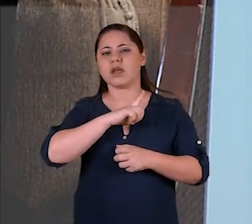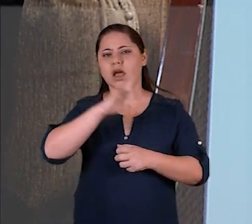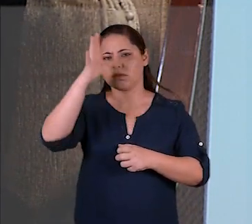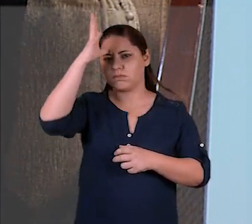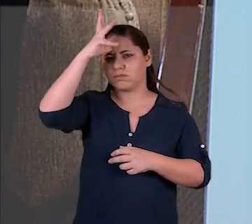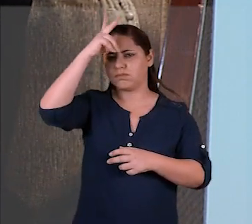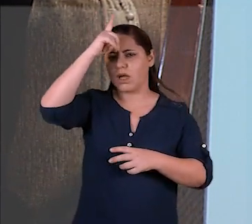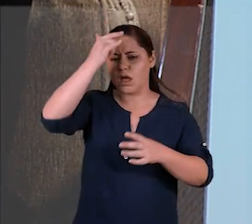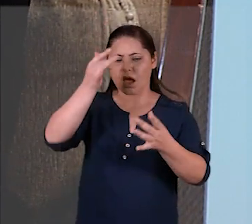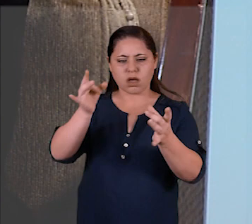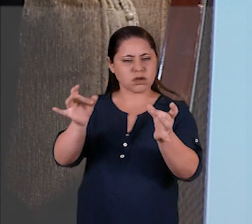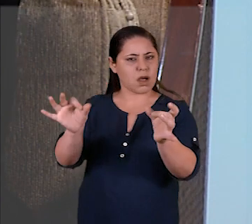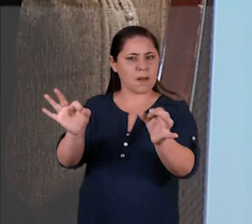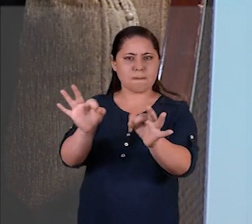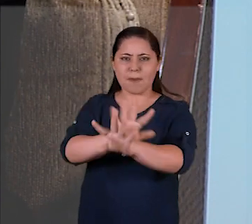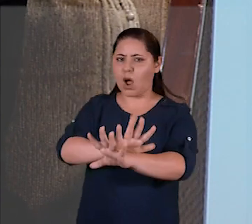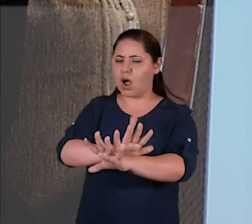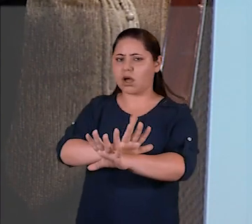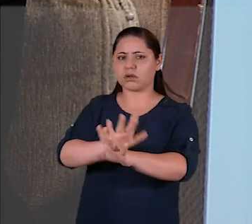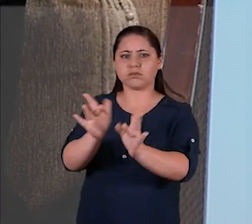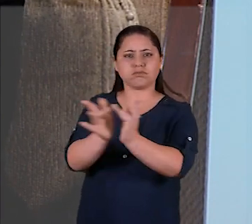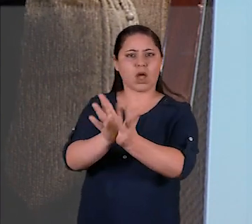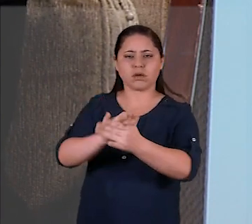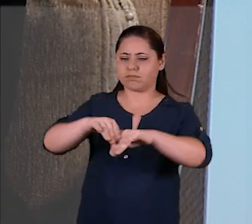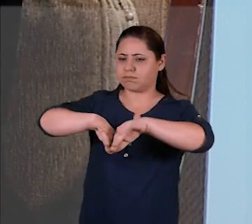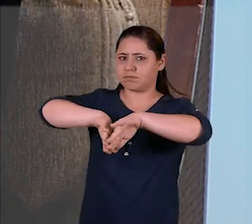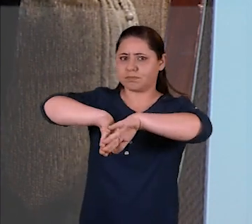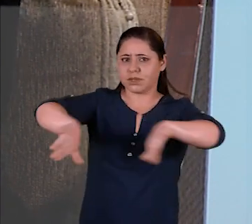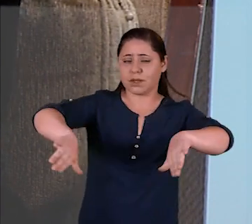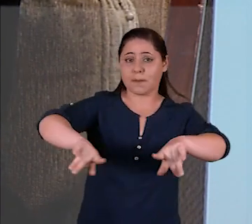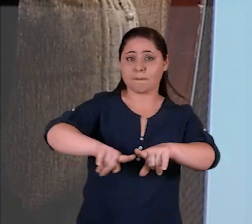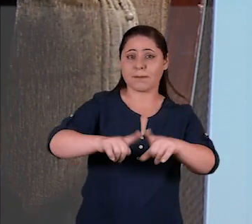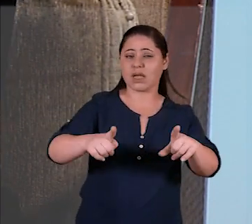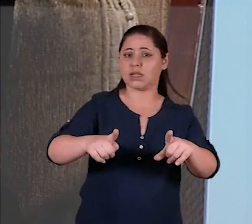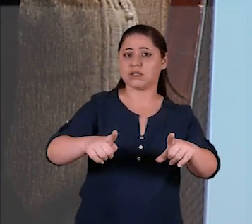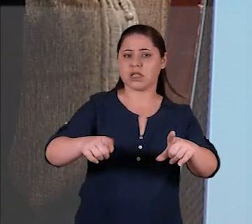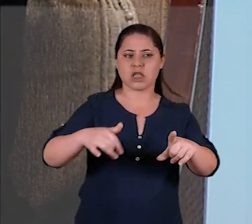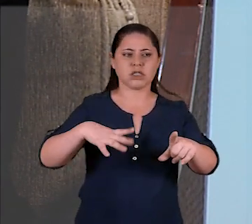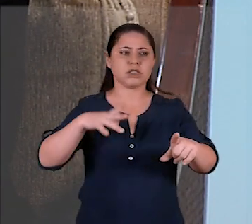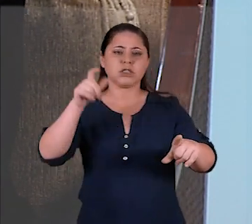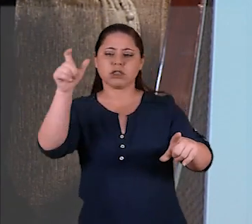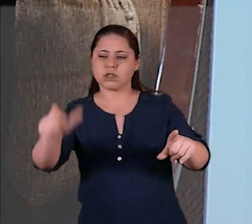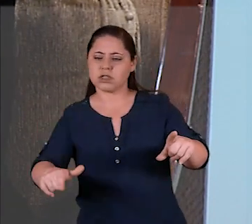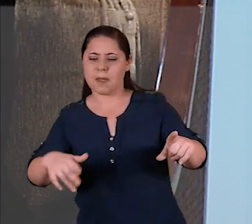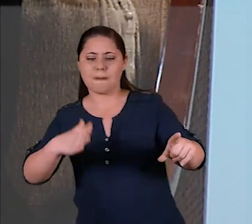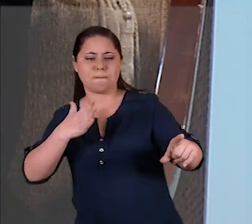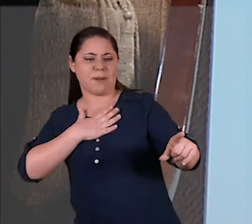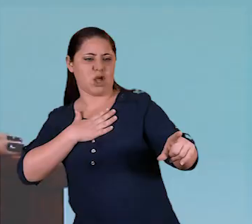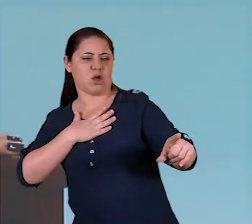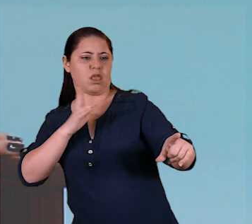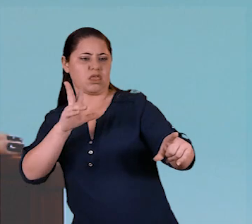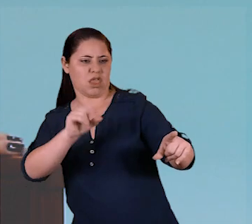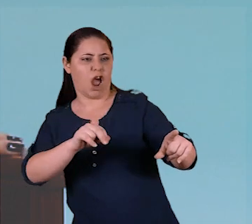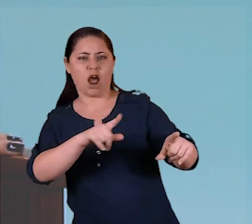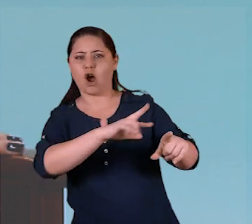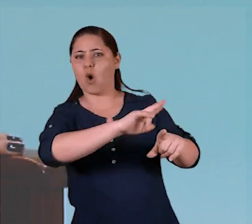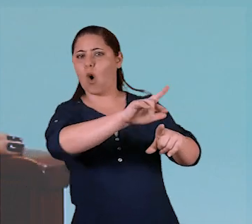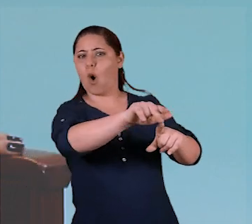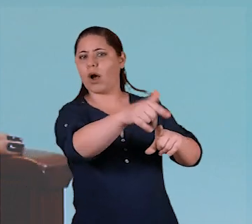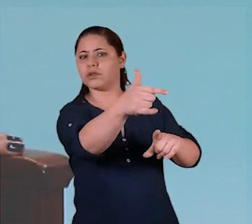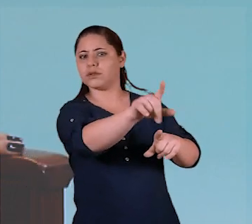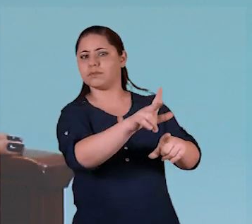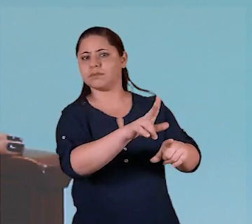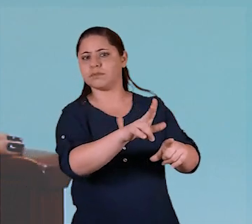mulher, principalmente do rompimento do ciclo. Decidiu separar, mas ela não pode ser de ninguém que não for minha, né? Então, isso é aquilo que a doutora